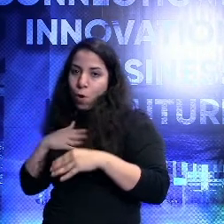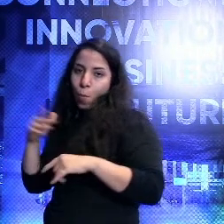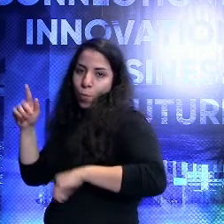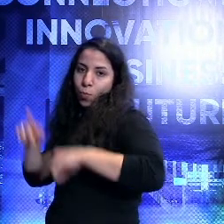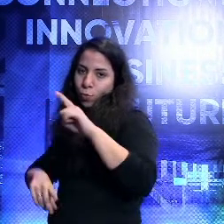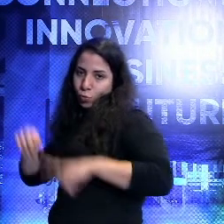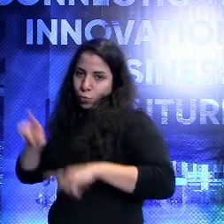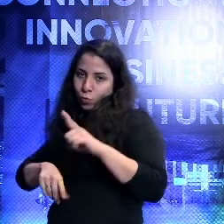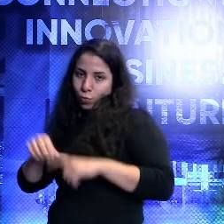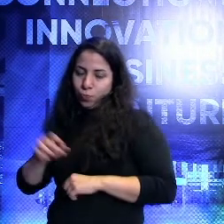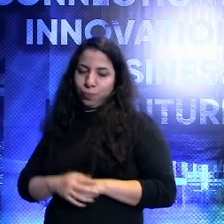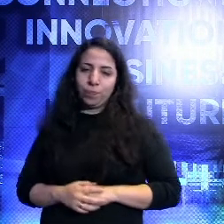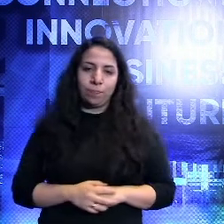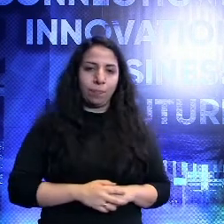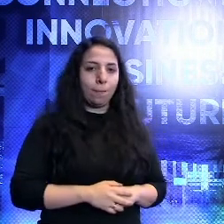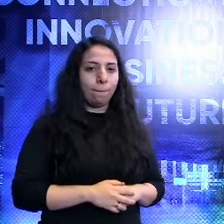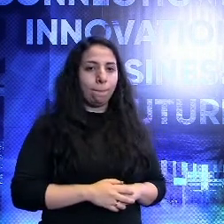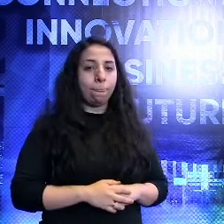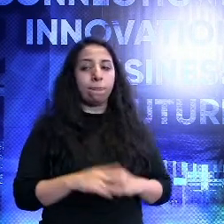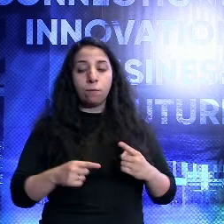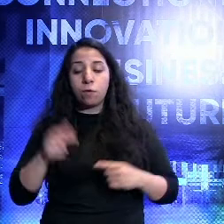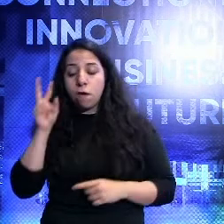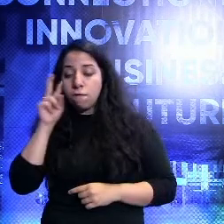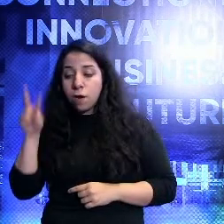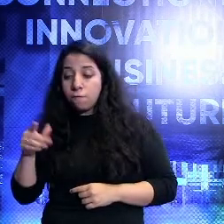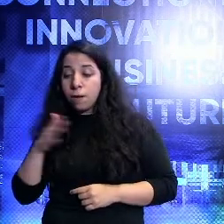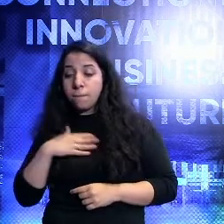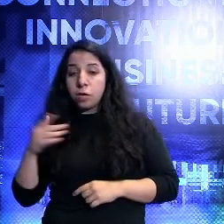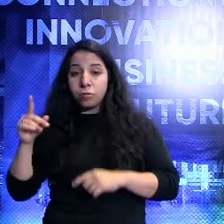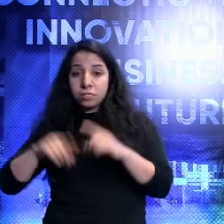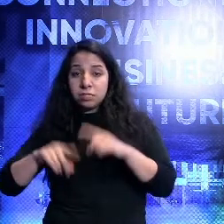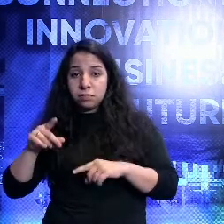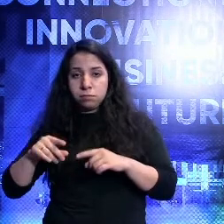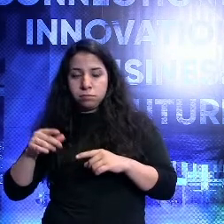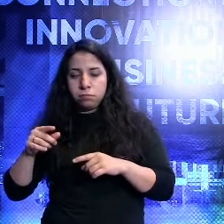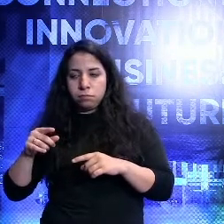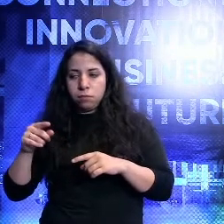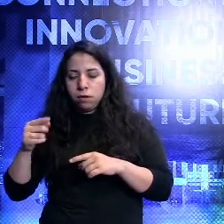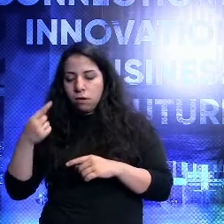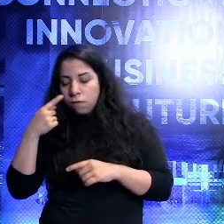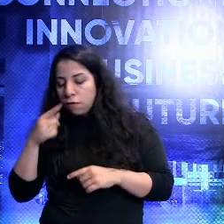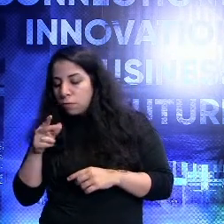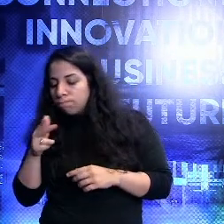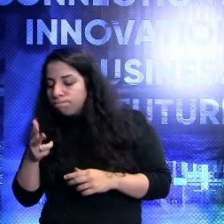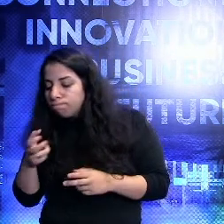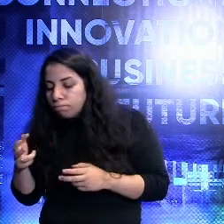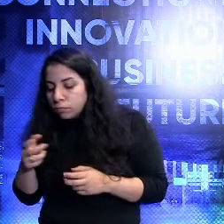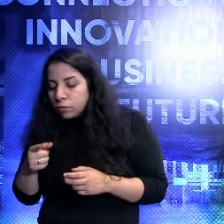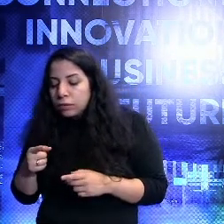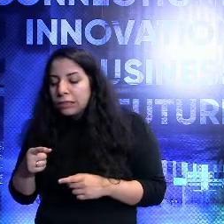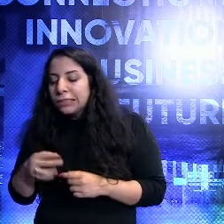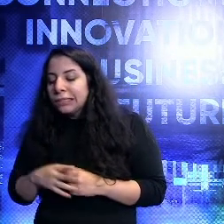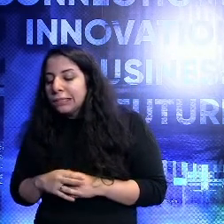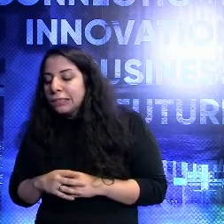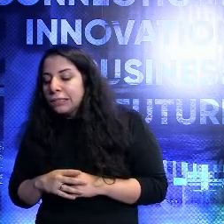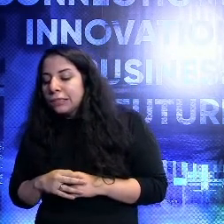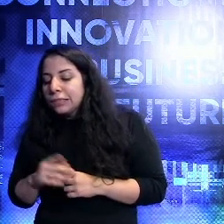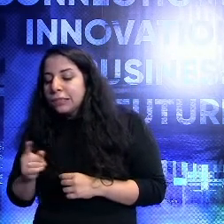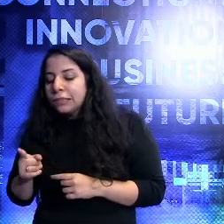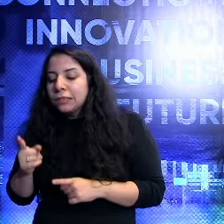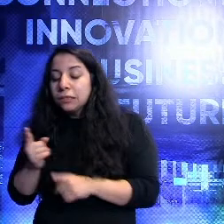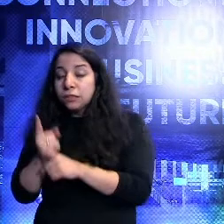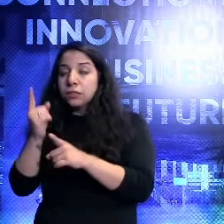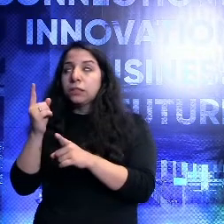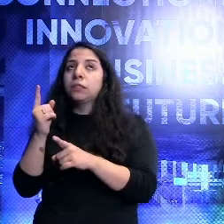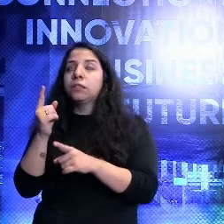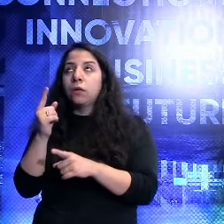A partir disso, eu vou olhar para os meus dados e vou fazer algumas análises estatísticas dentro desses grupos e eu vou chegar numa ficha de persona mais ou menos como essa.